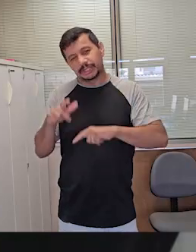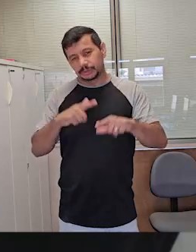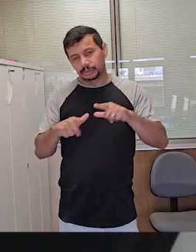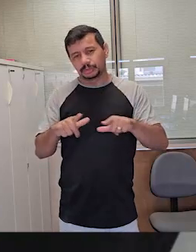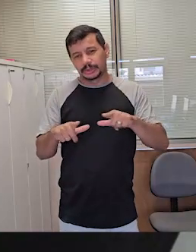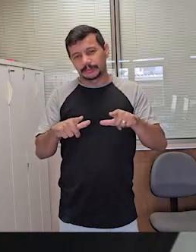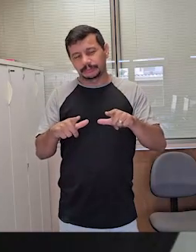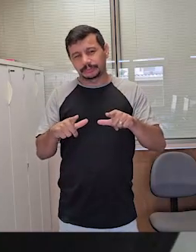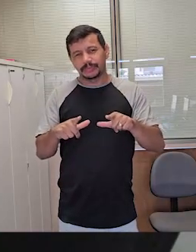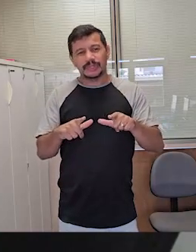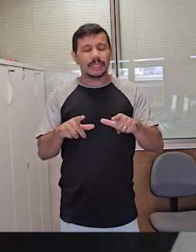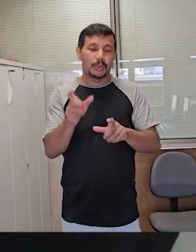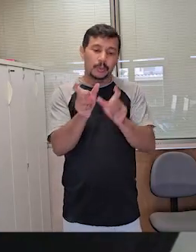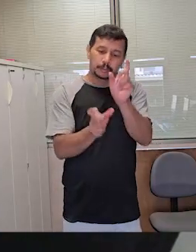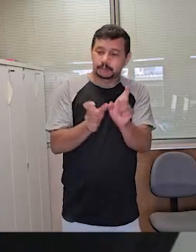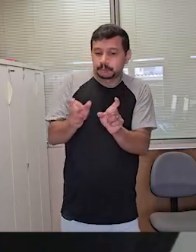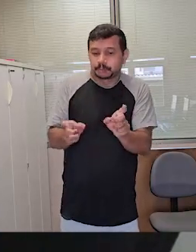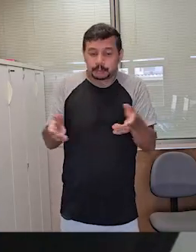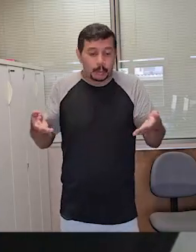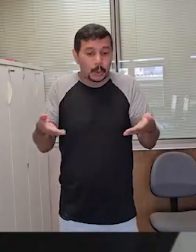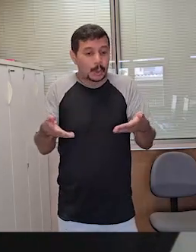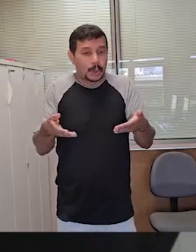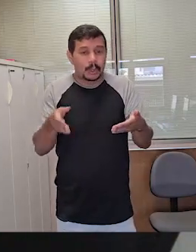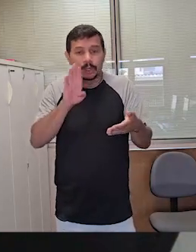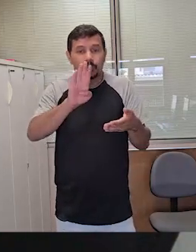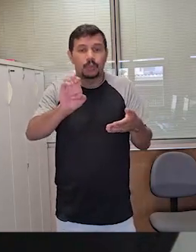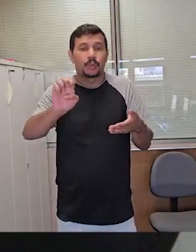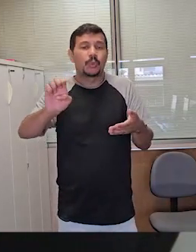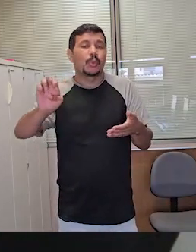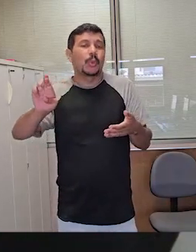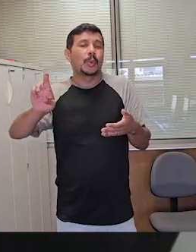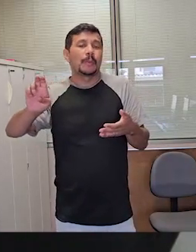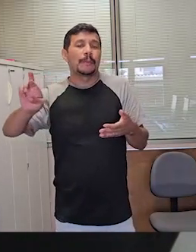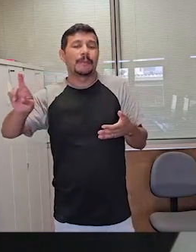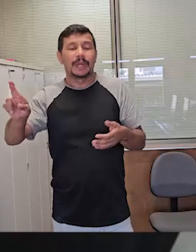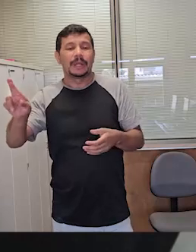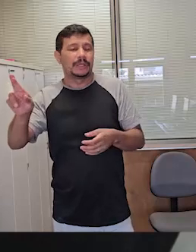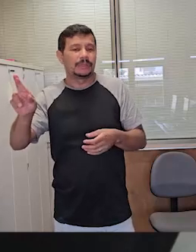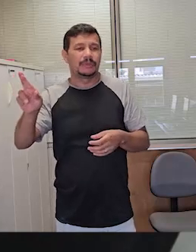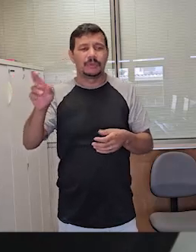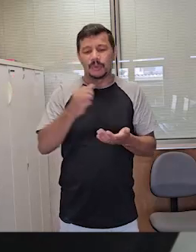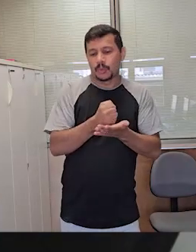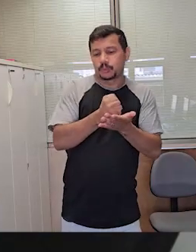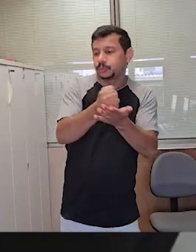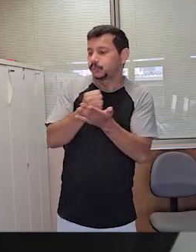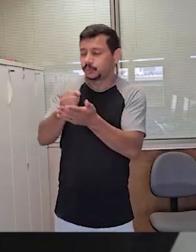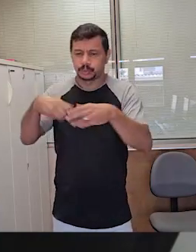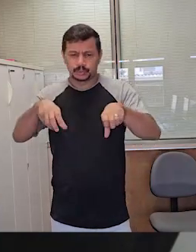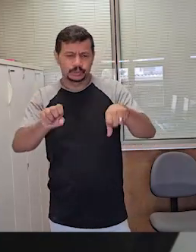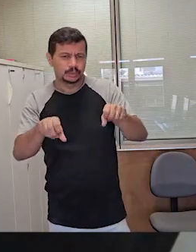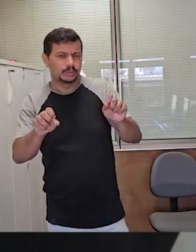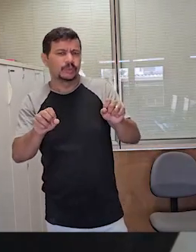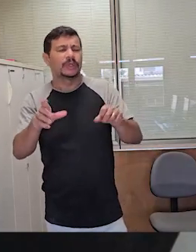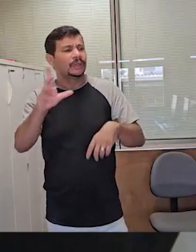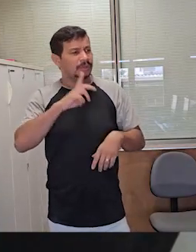se coloca na atualidade, ou na uberização, ou nos meninos que estão aí no iFood. Eu tenho até sobrinhos, um